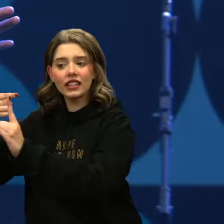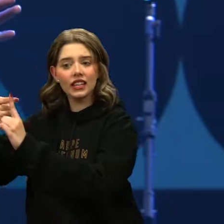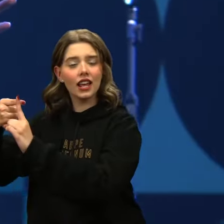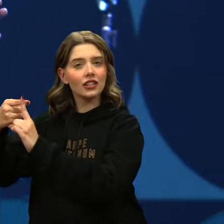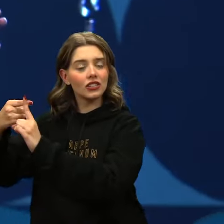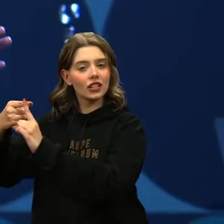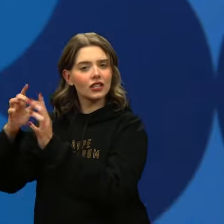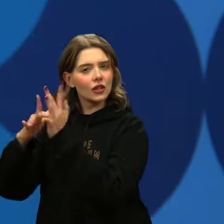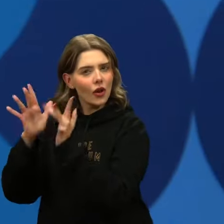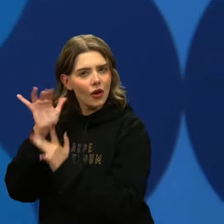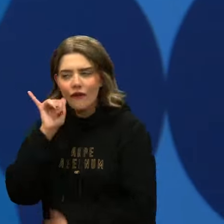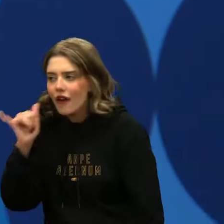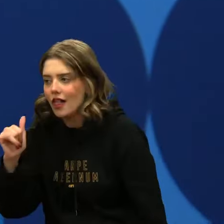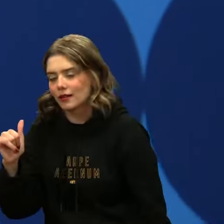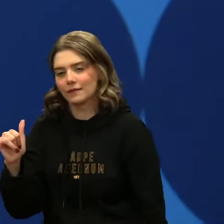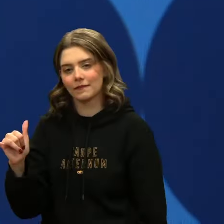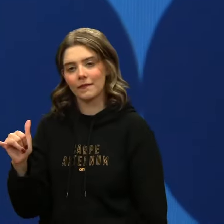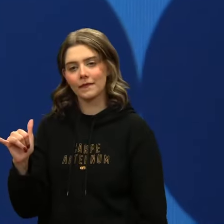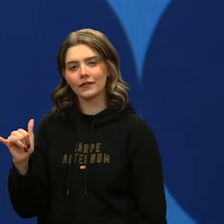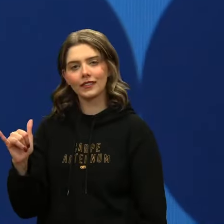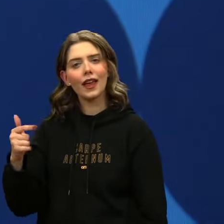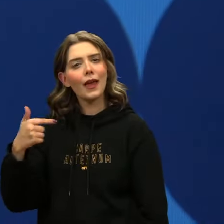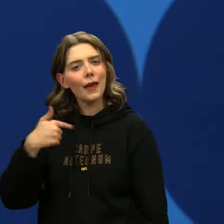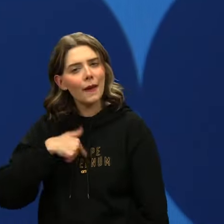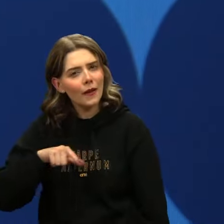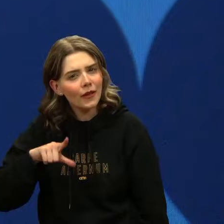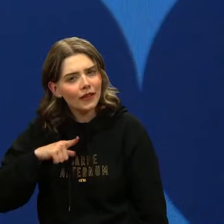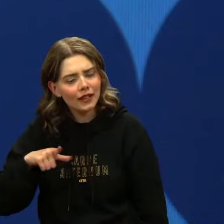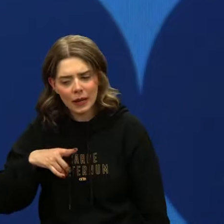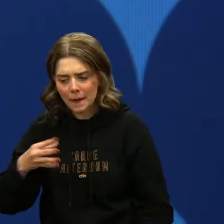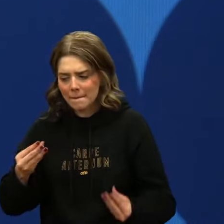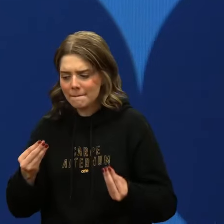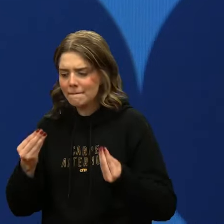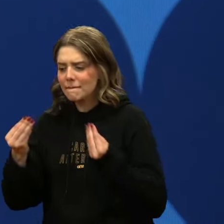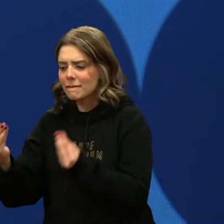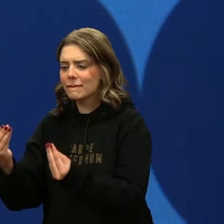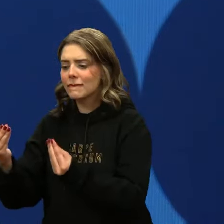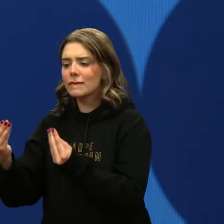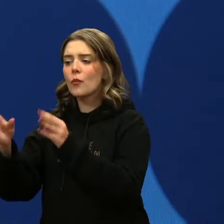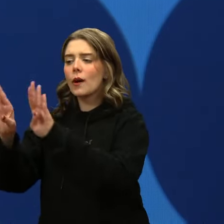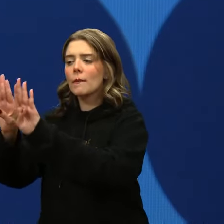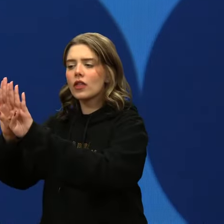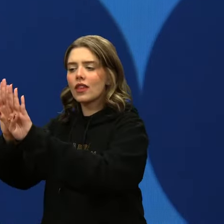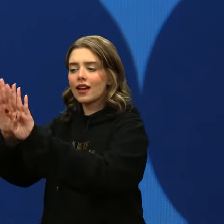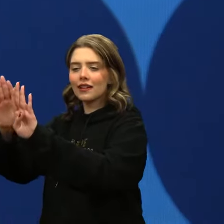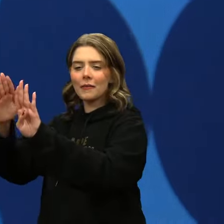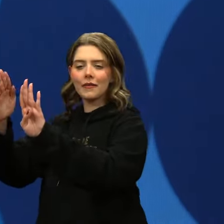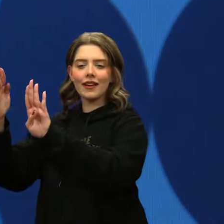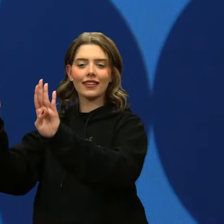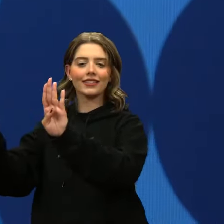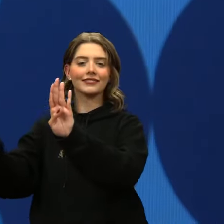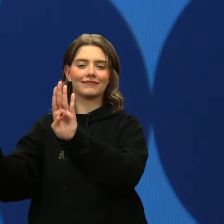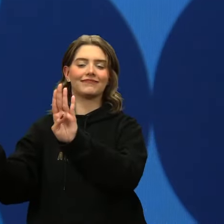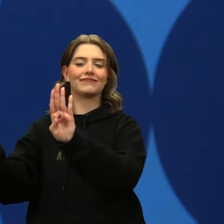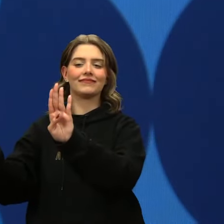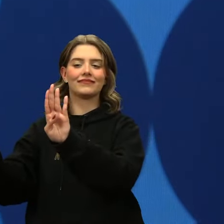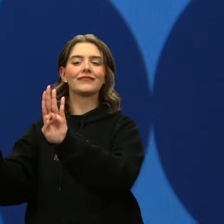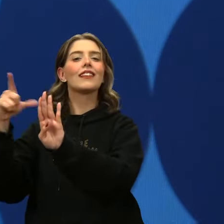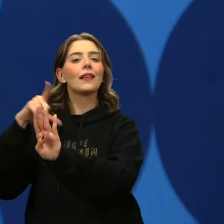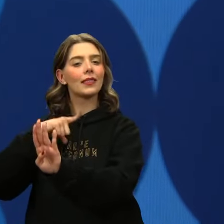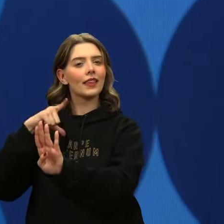faz? Ele diz para eles, eis que eu tenho colocado diante de vocês uma porta aberta. Diante de vocês tem